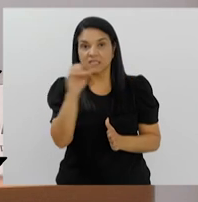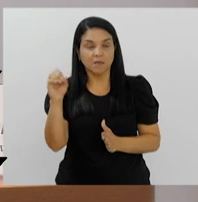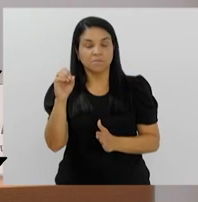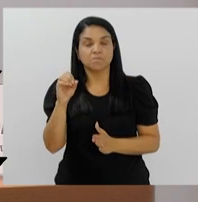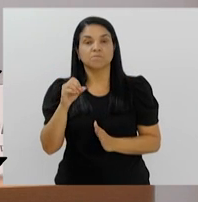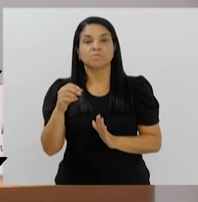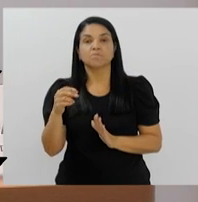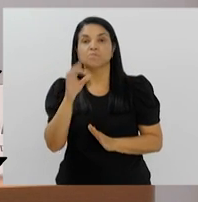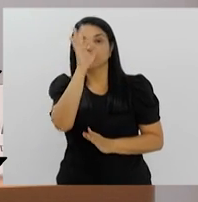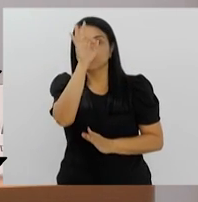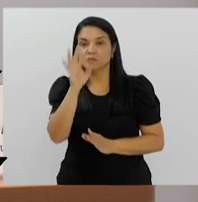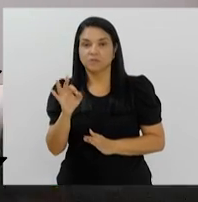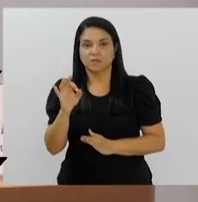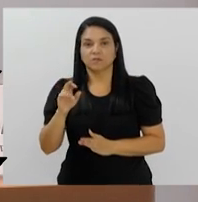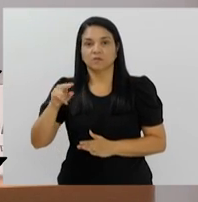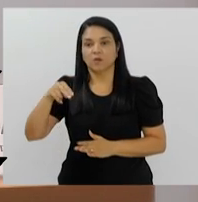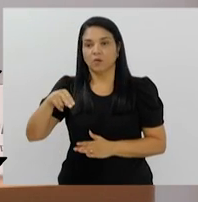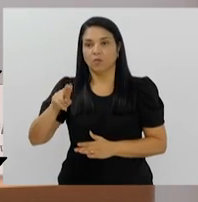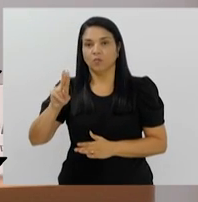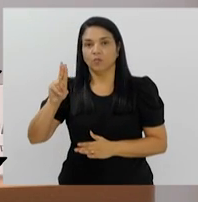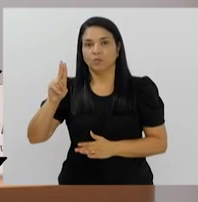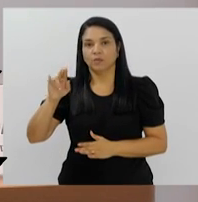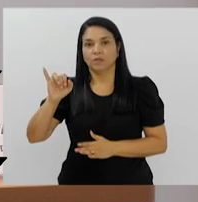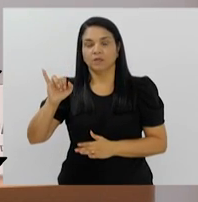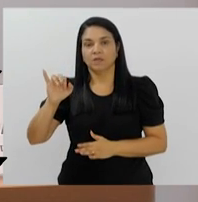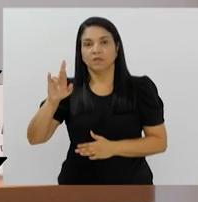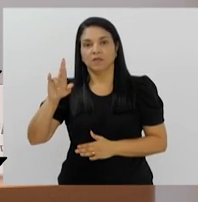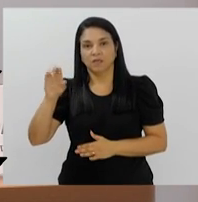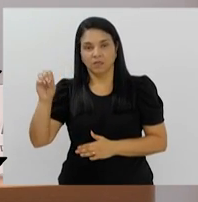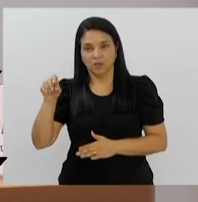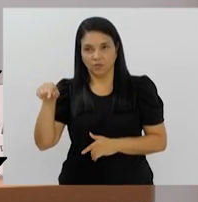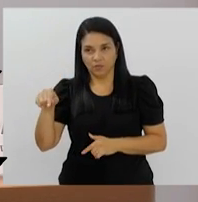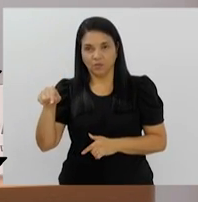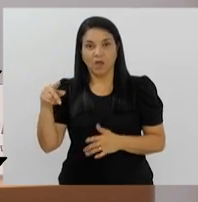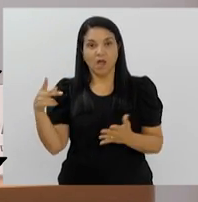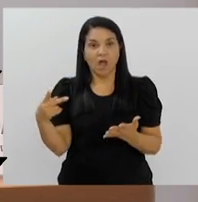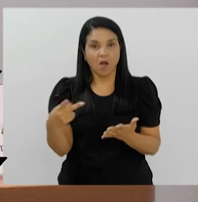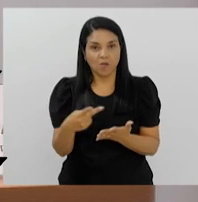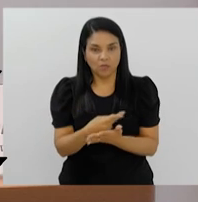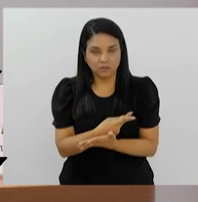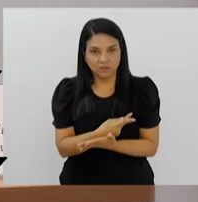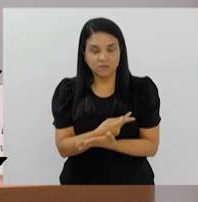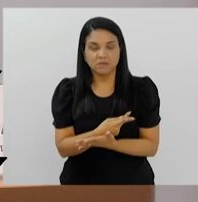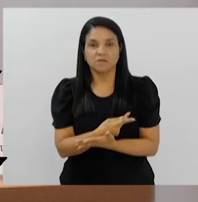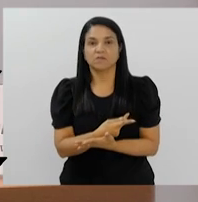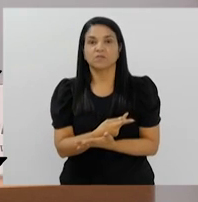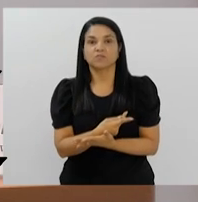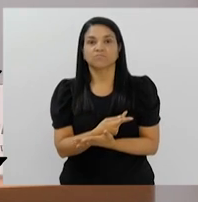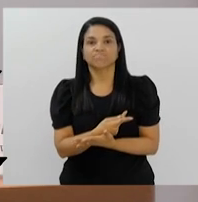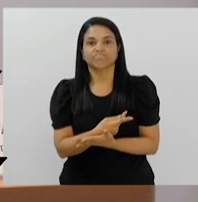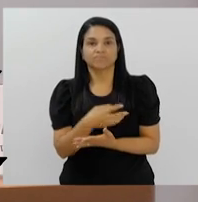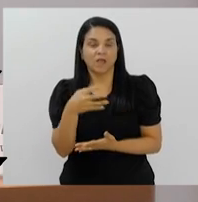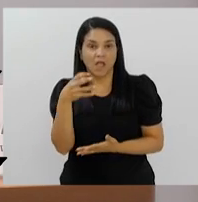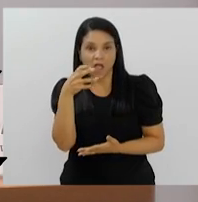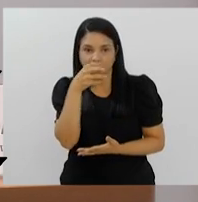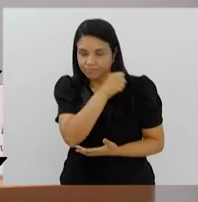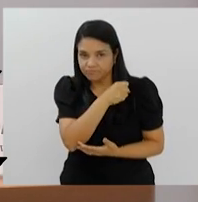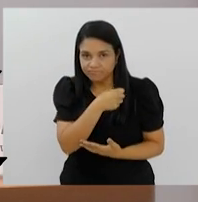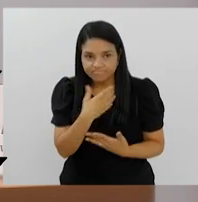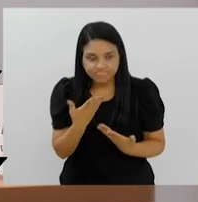Rio no dia da mentira e E isso aconteceu assim de uma forma muito abrupta